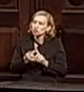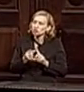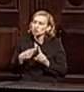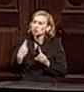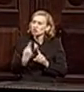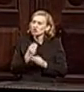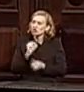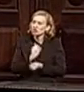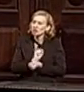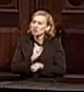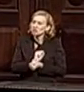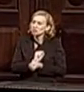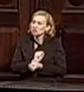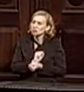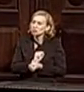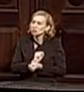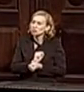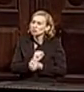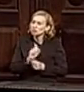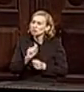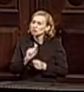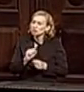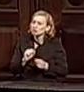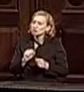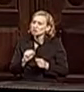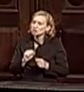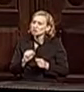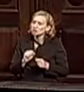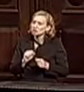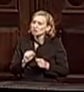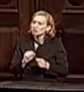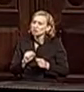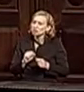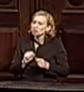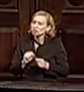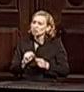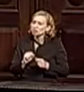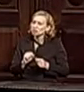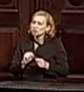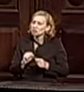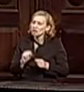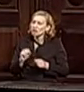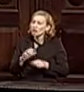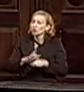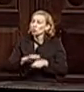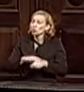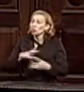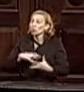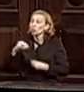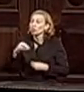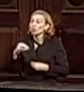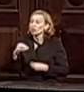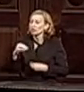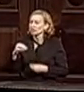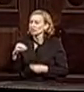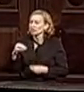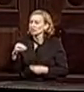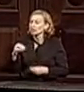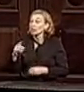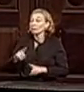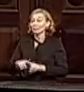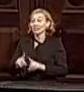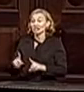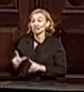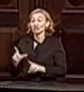oncológico. O que se espera hoje é exatamente a cura. E a cura só